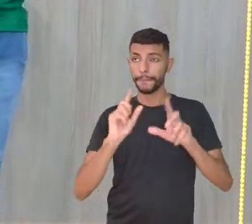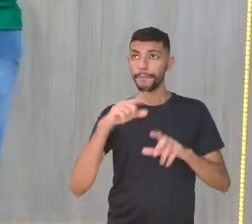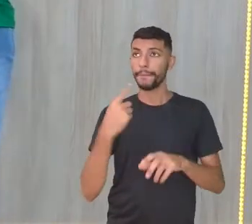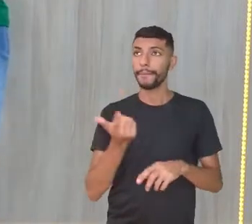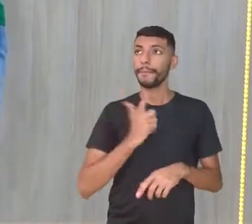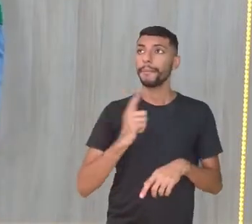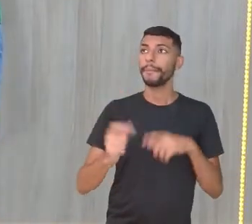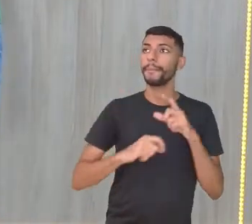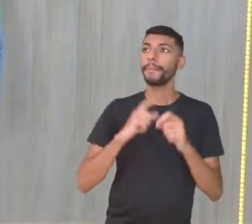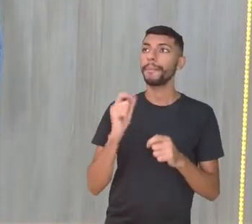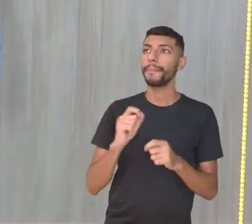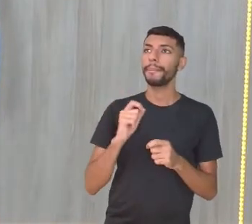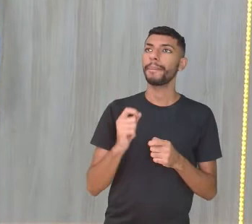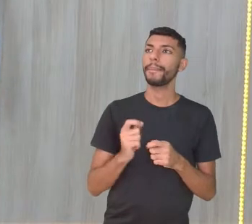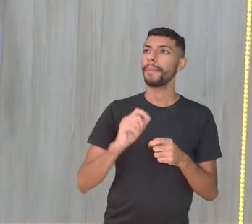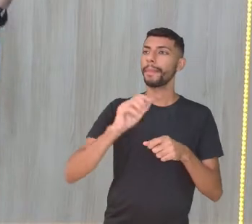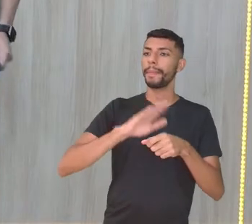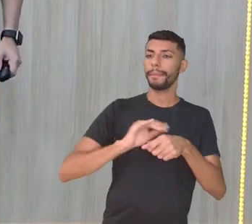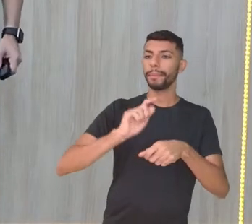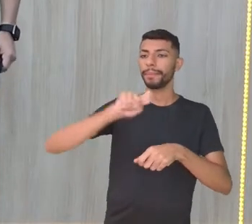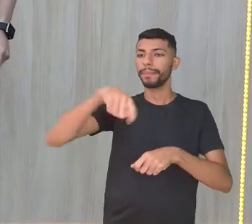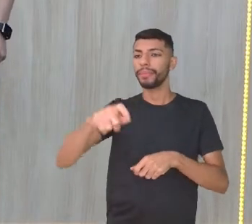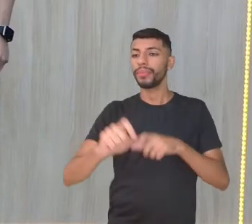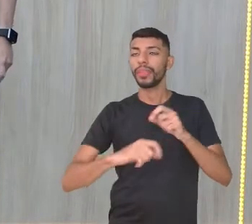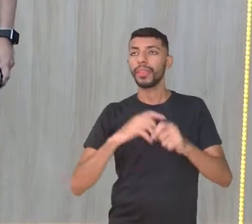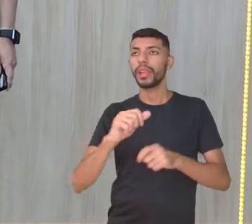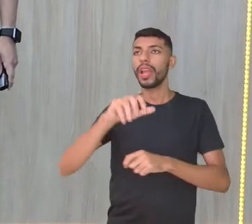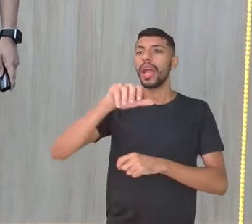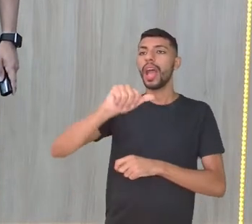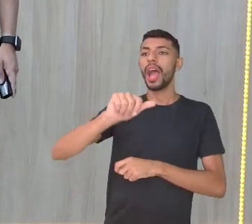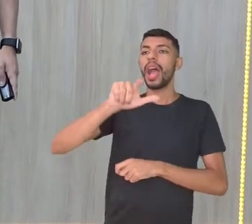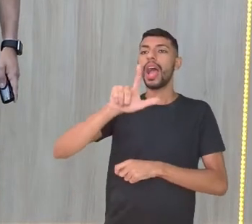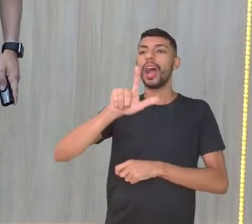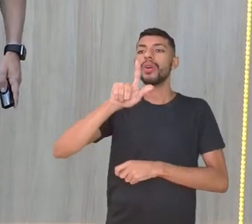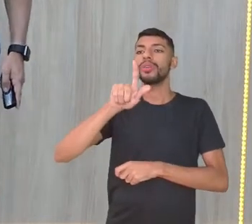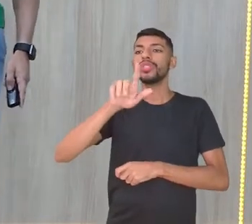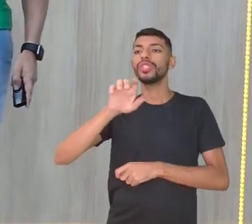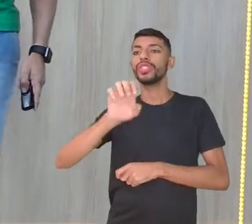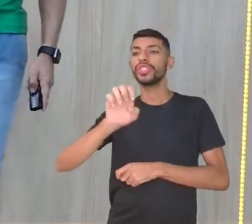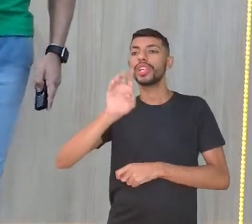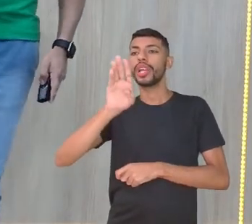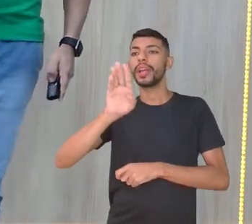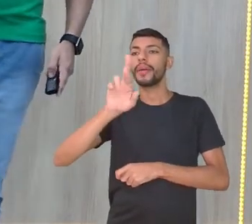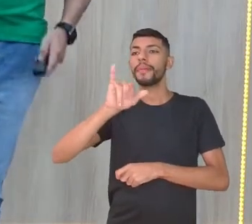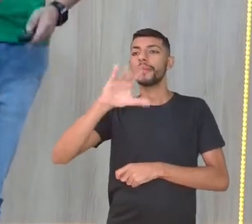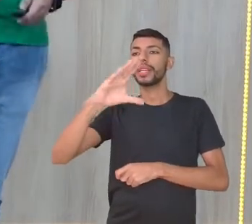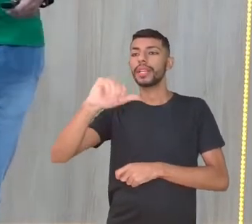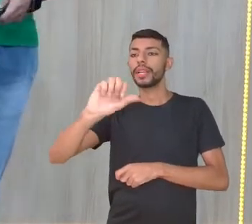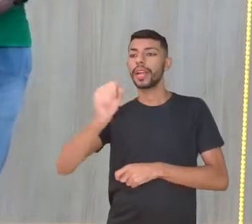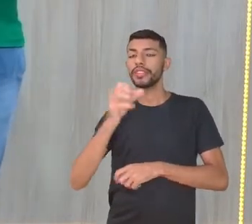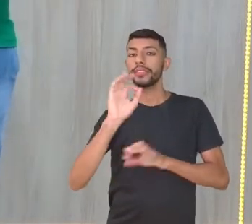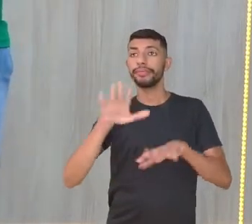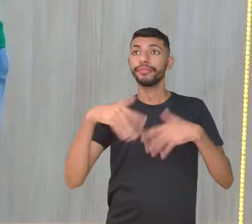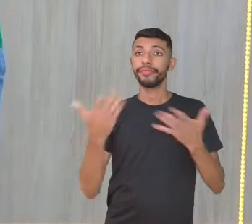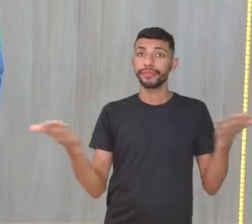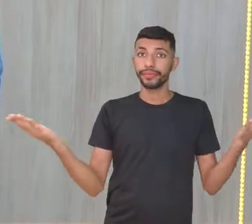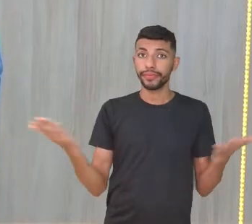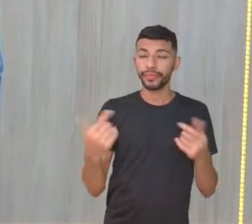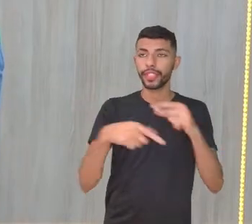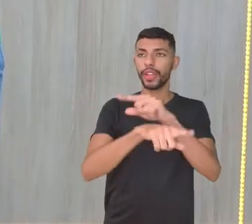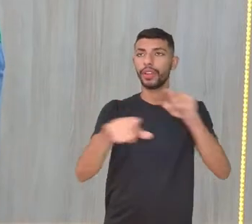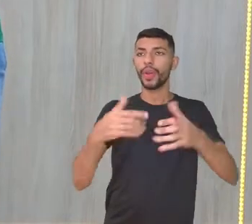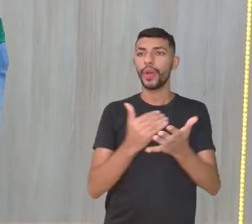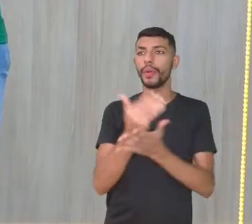tem aí chamado de expressões algébricas. Então, a partir de agora, você vai começar a